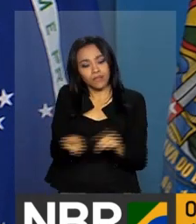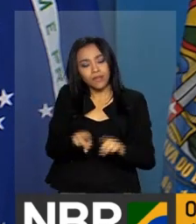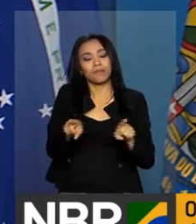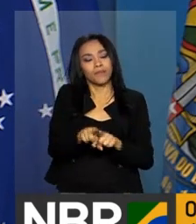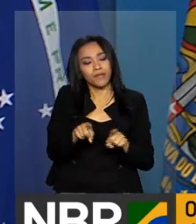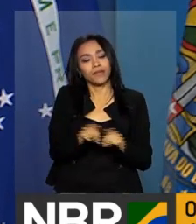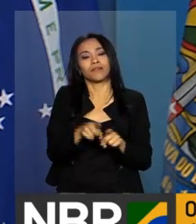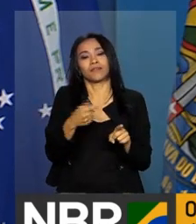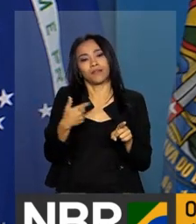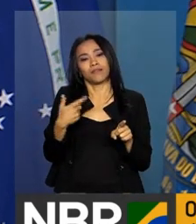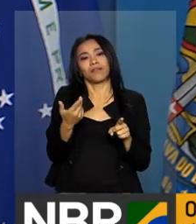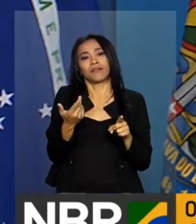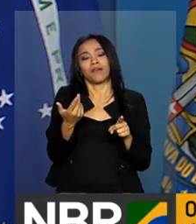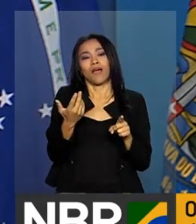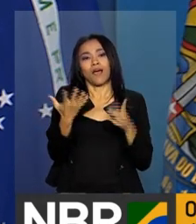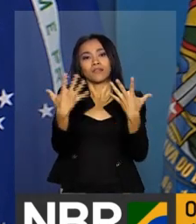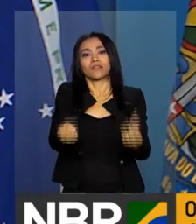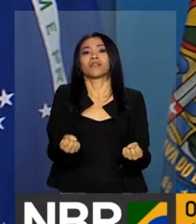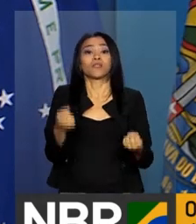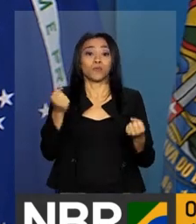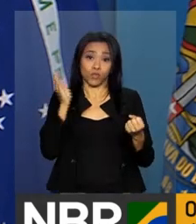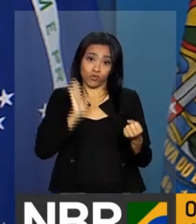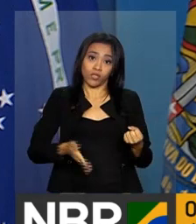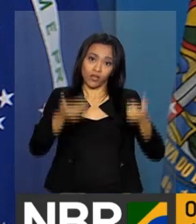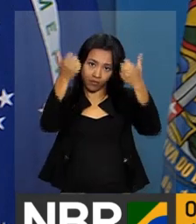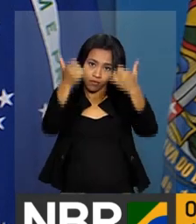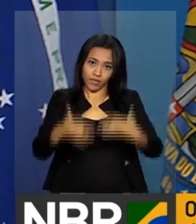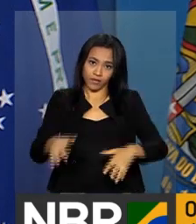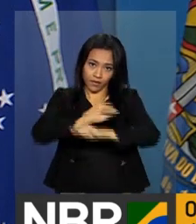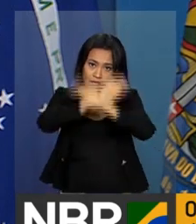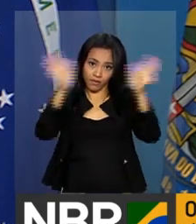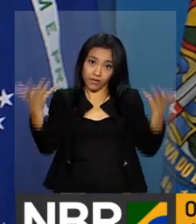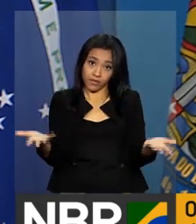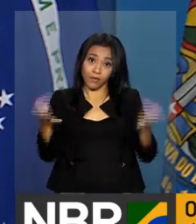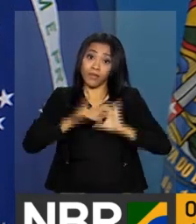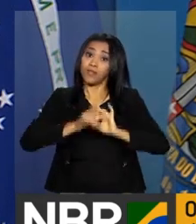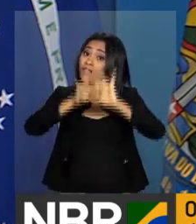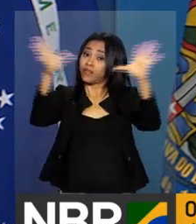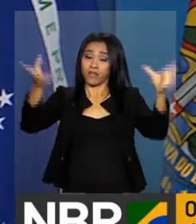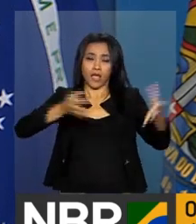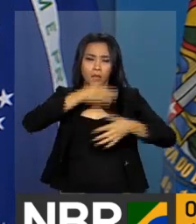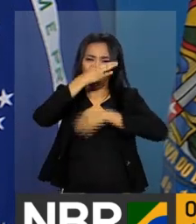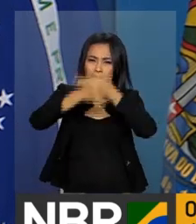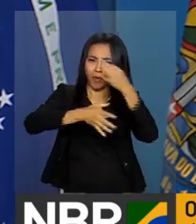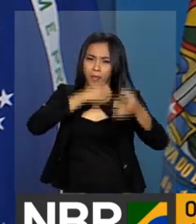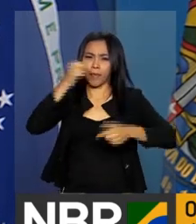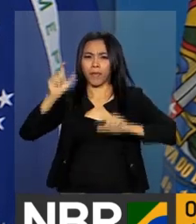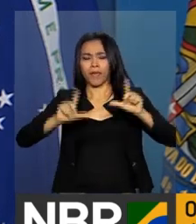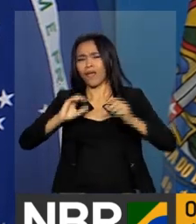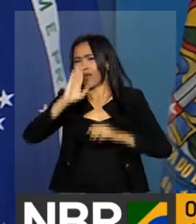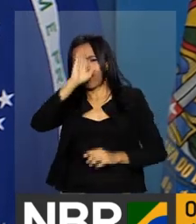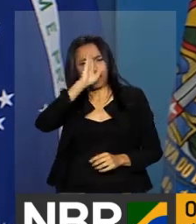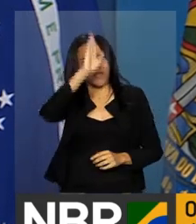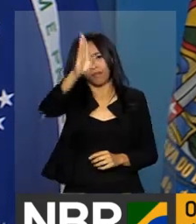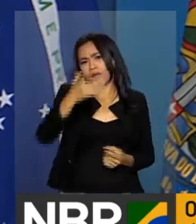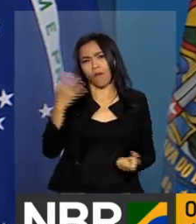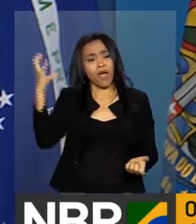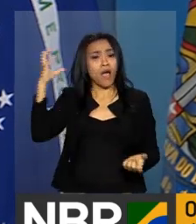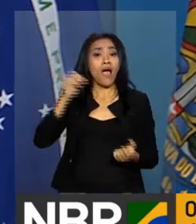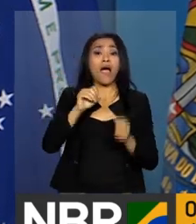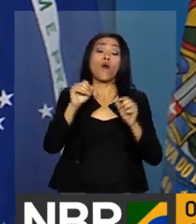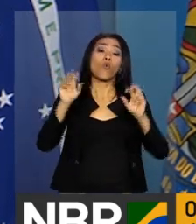como acabei é de revelar portanto imprensa livre no nosso país é uma coisa fundamental a voz do brasil